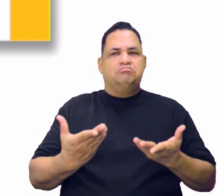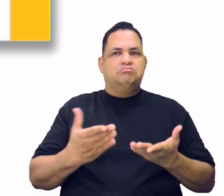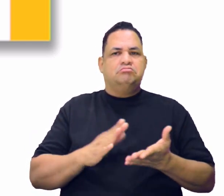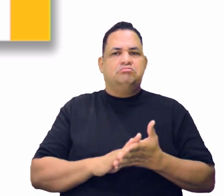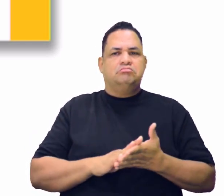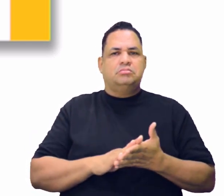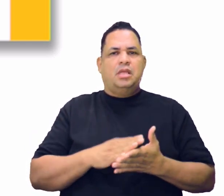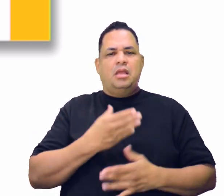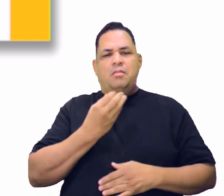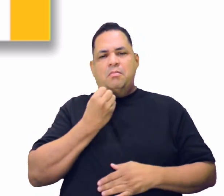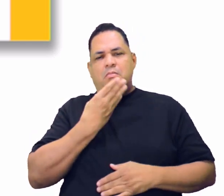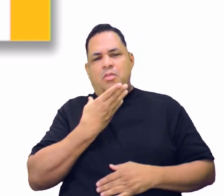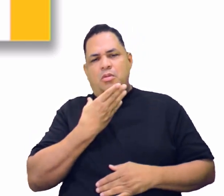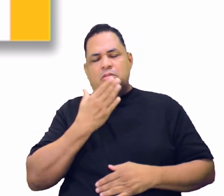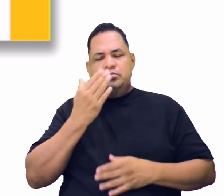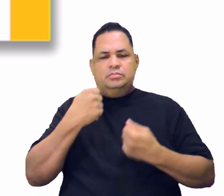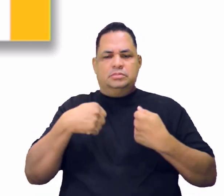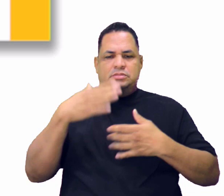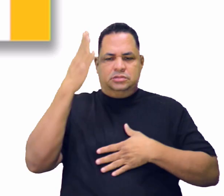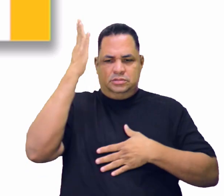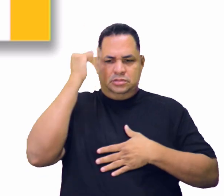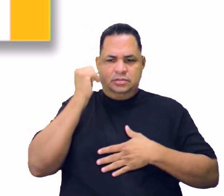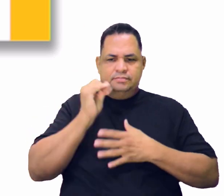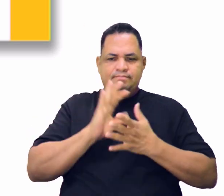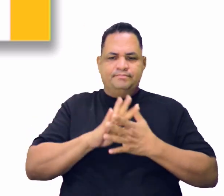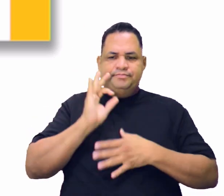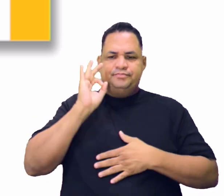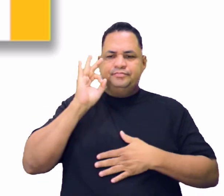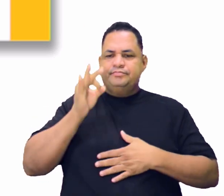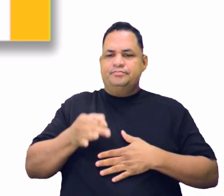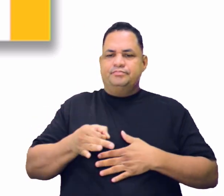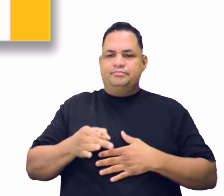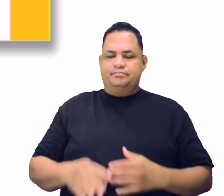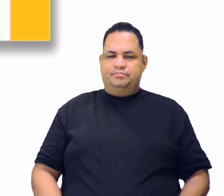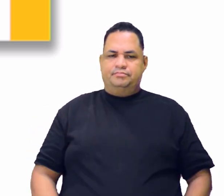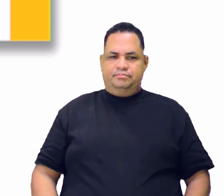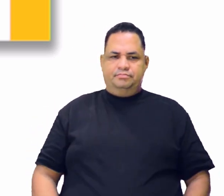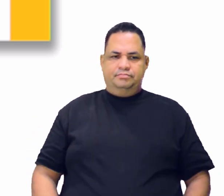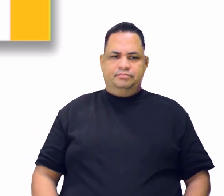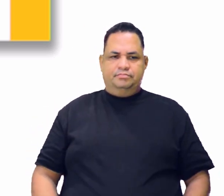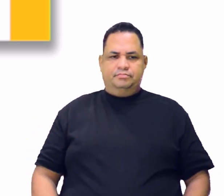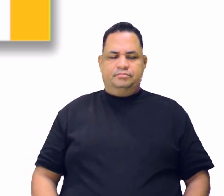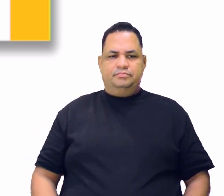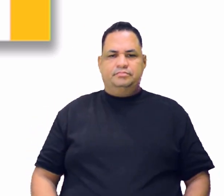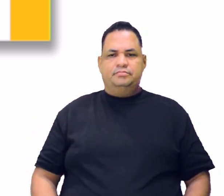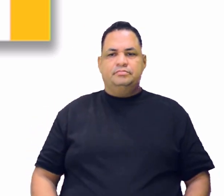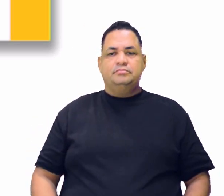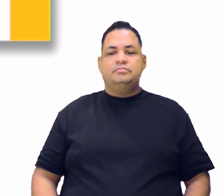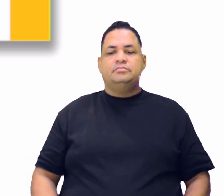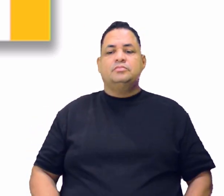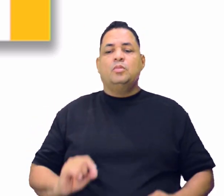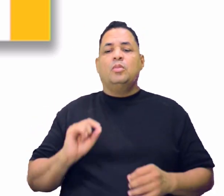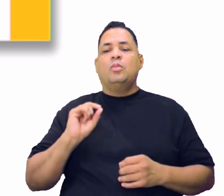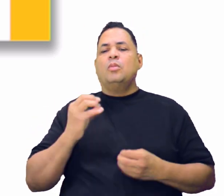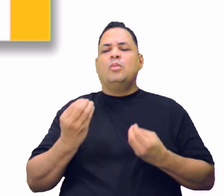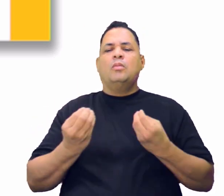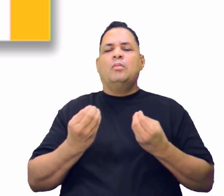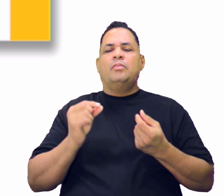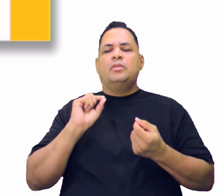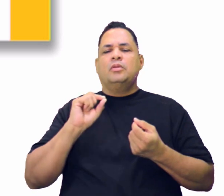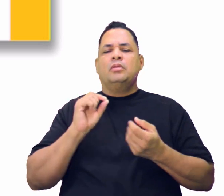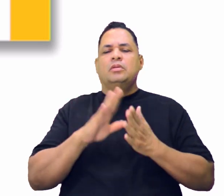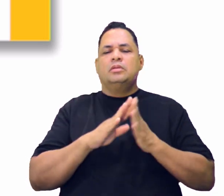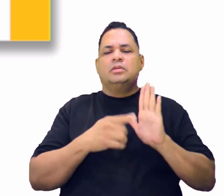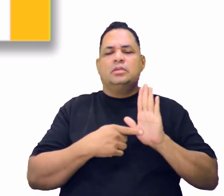bom, é muito interessante você saber escrever corretamente, tá bom? O que ajuda